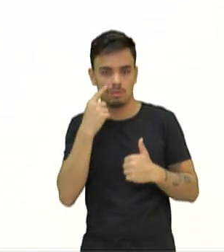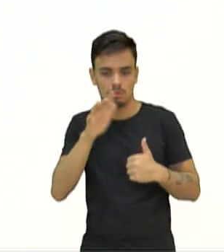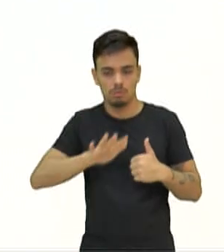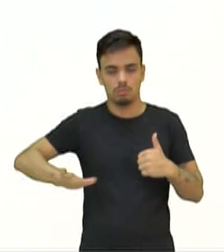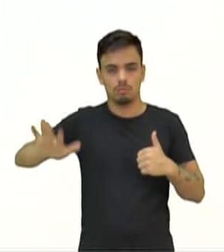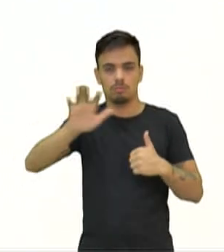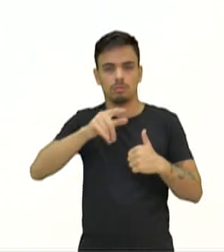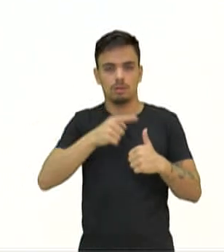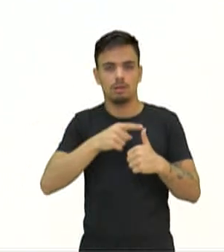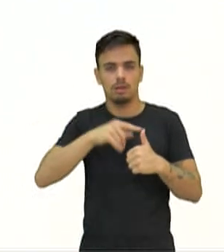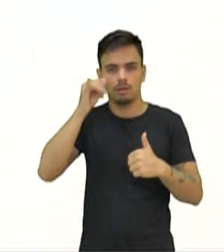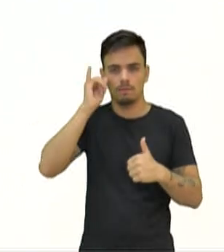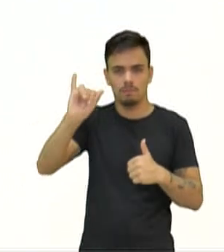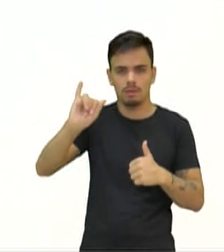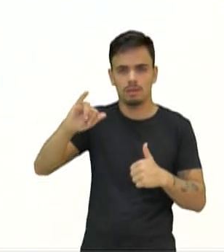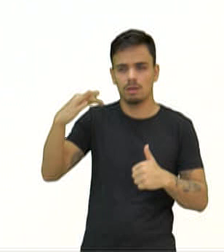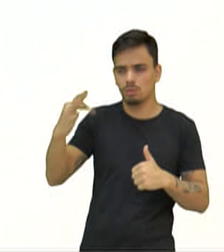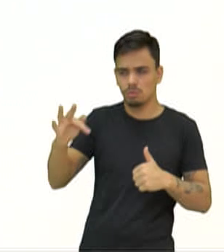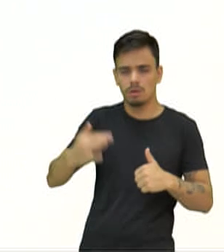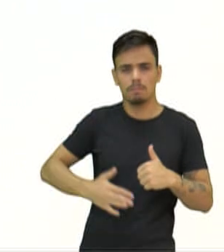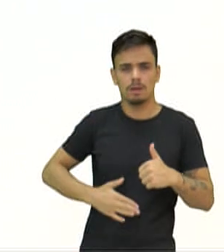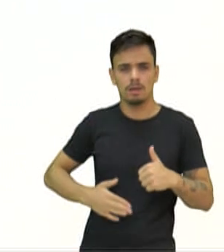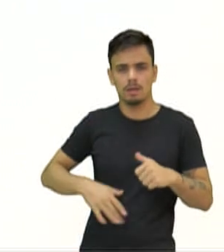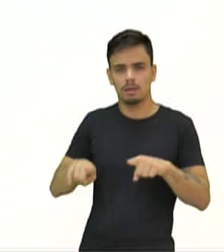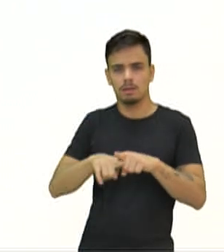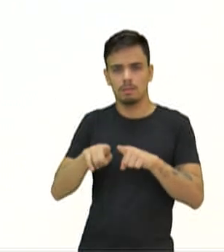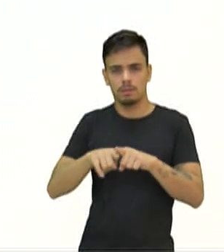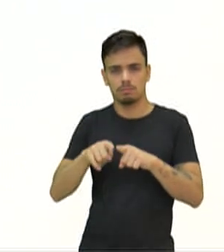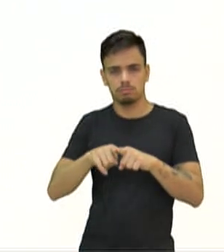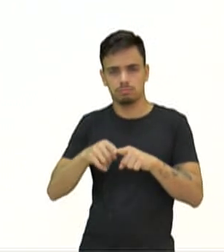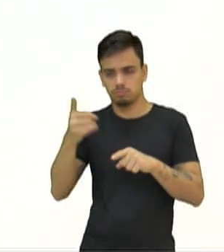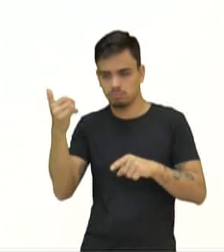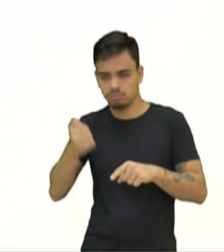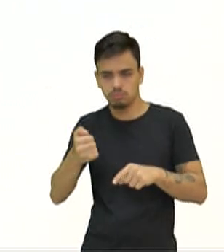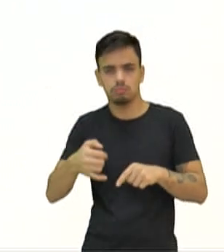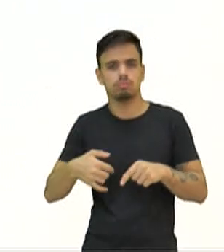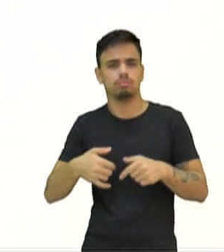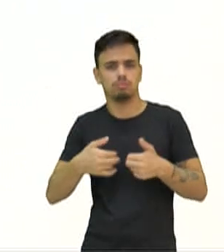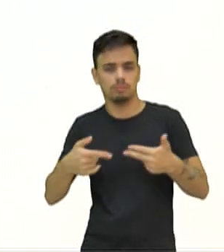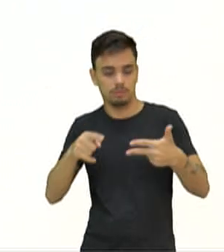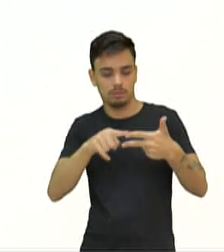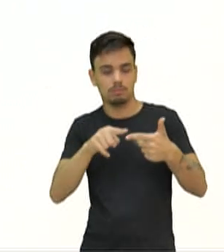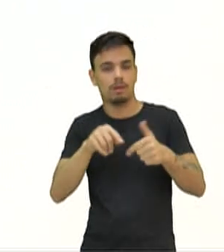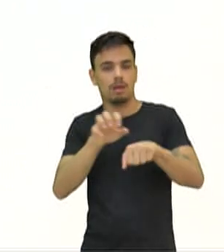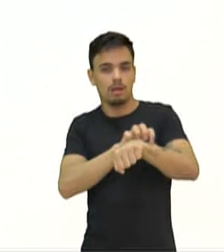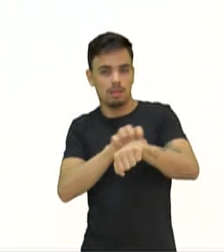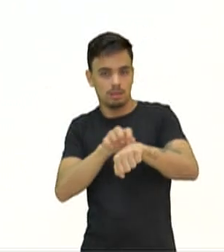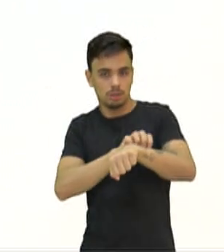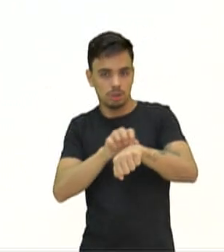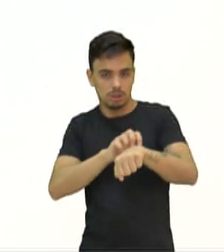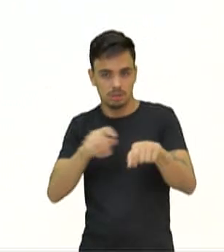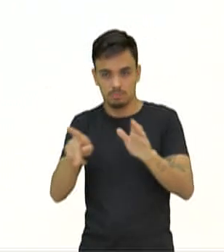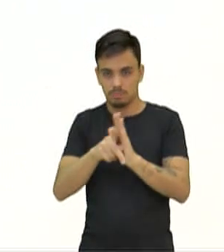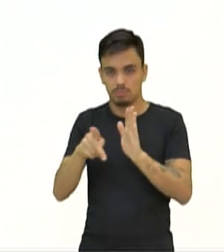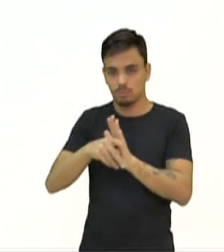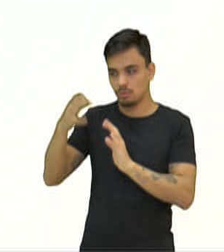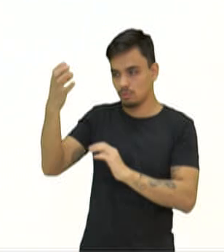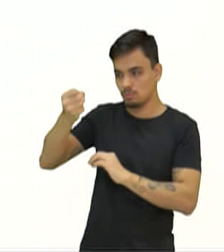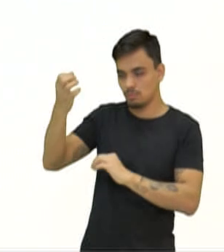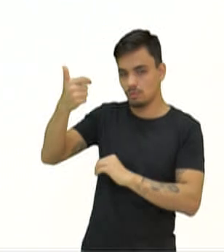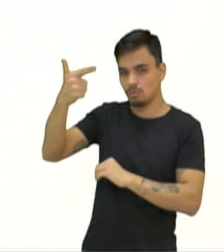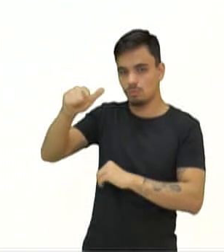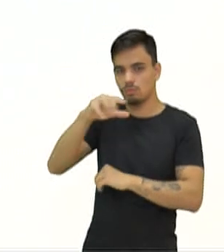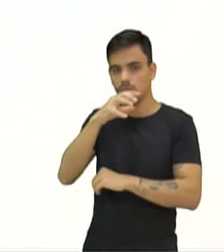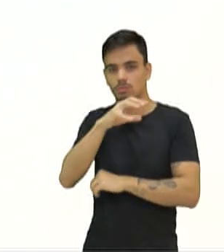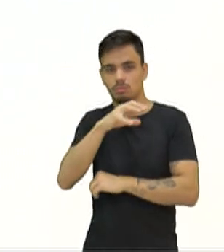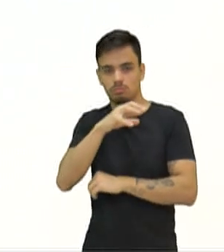ele evita cólicas, diarreias, tudo mais. Ele previne alergias que o leite de outro animal,